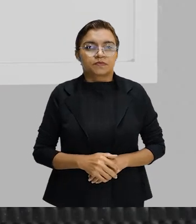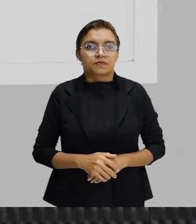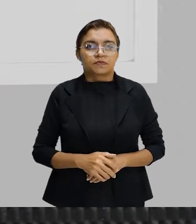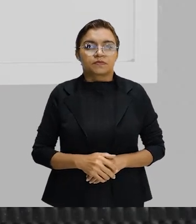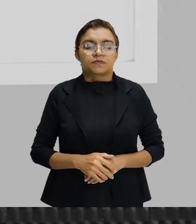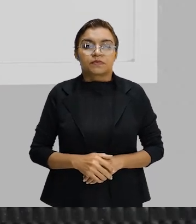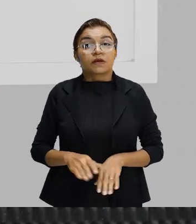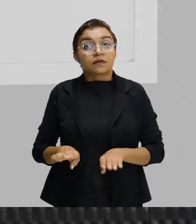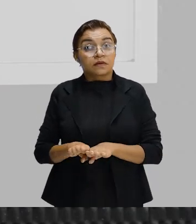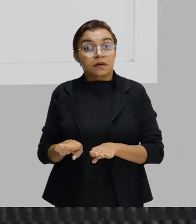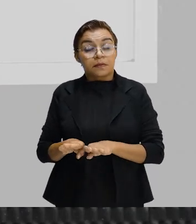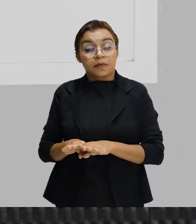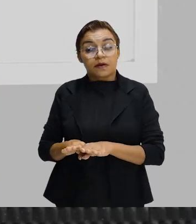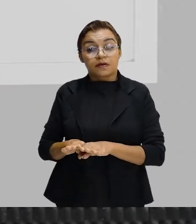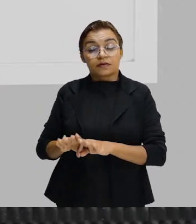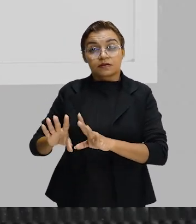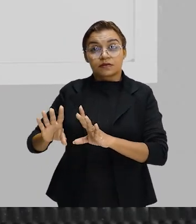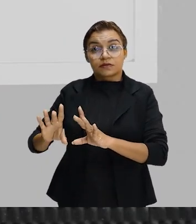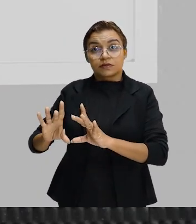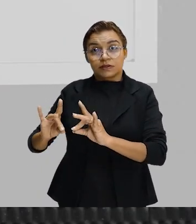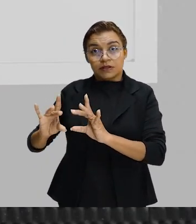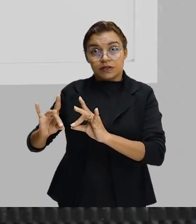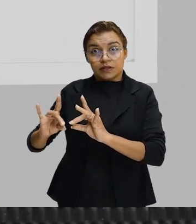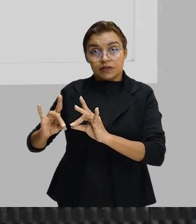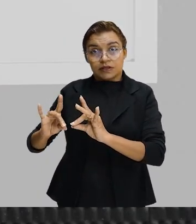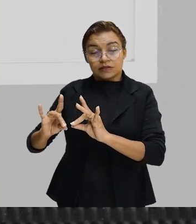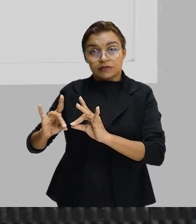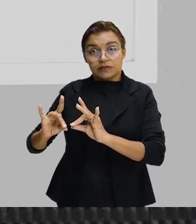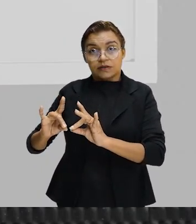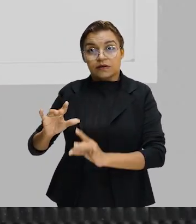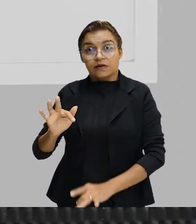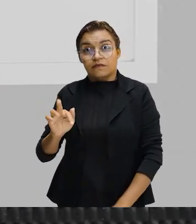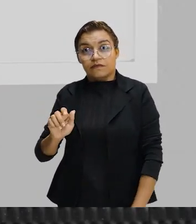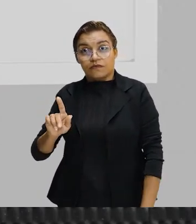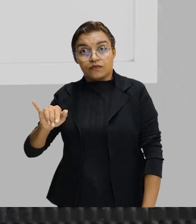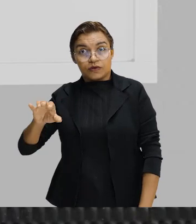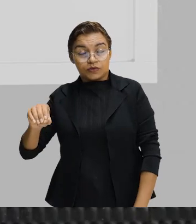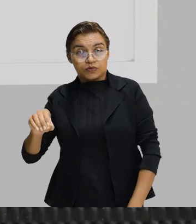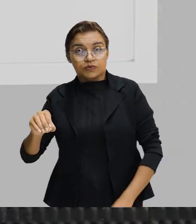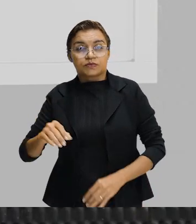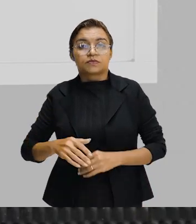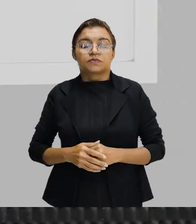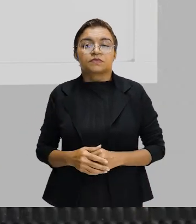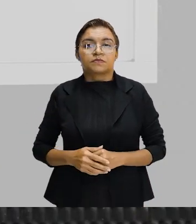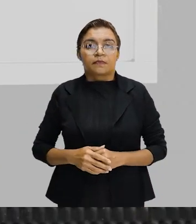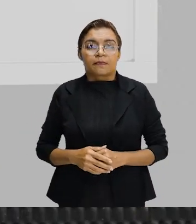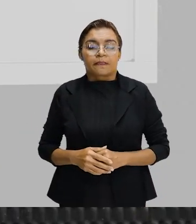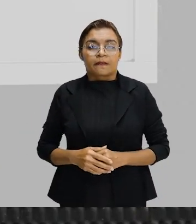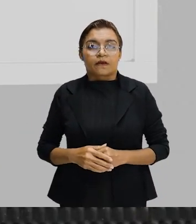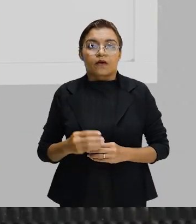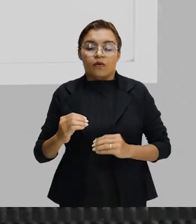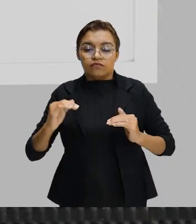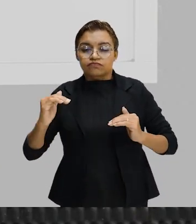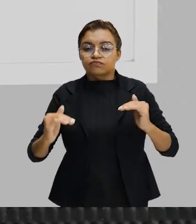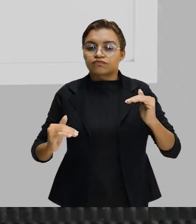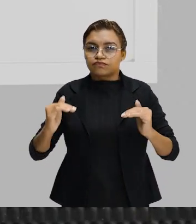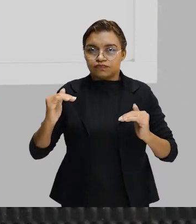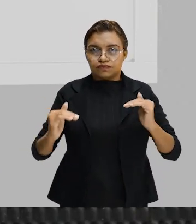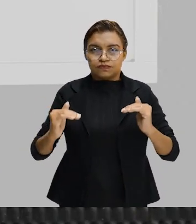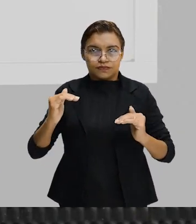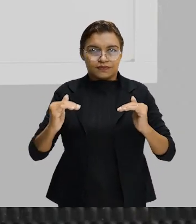também dos fluidos, tá ok? E vamos ver quais são as condições de equilíbrio para esses dois